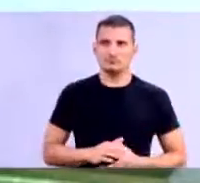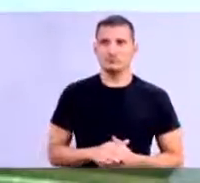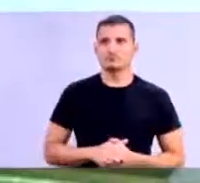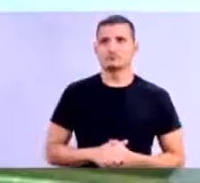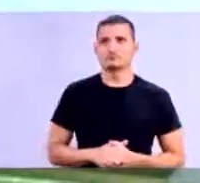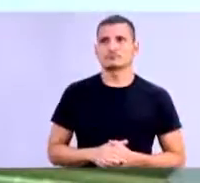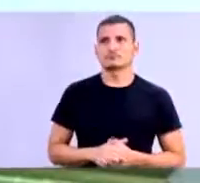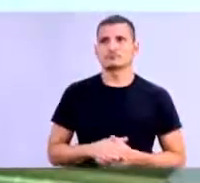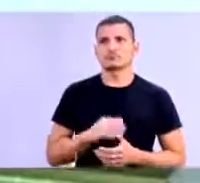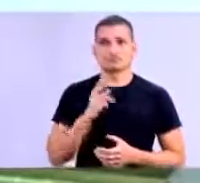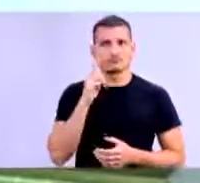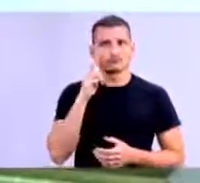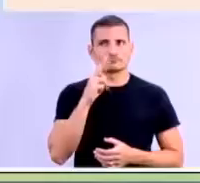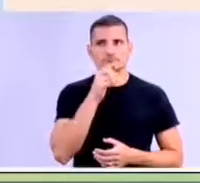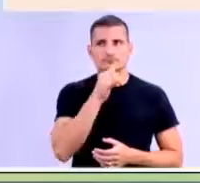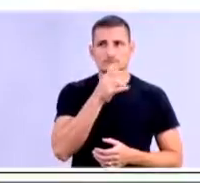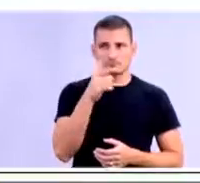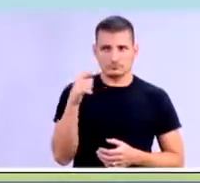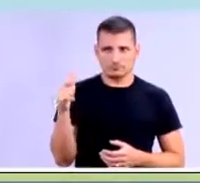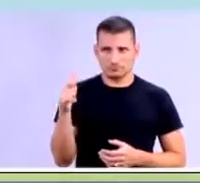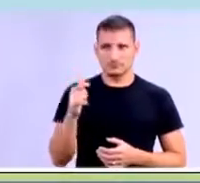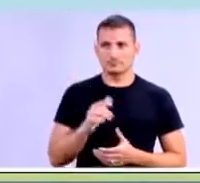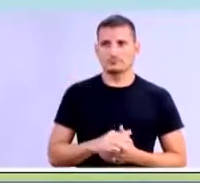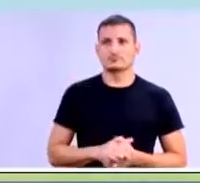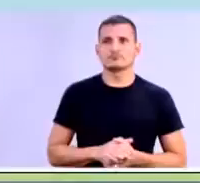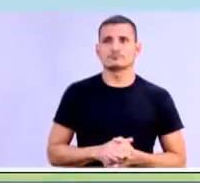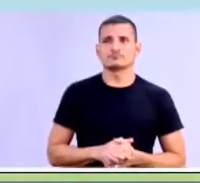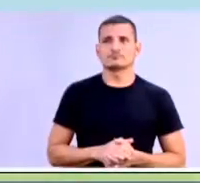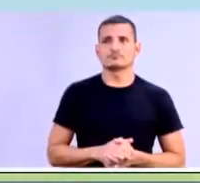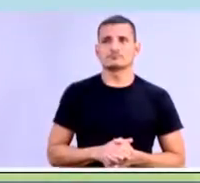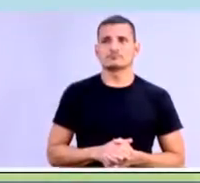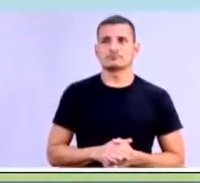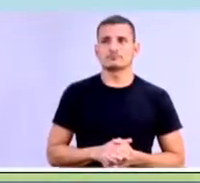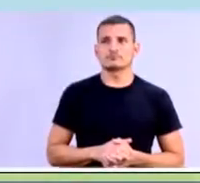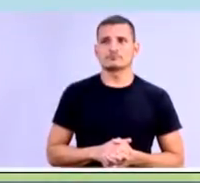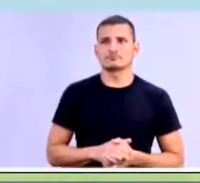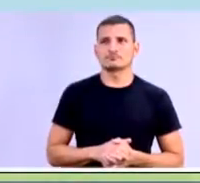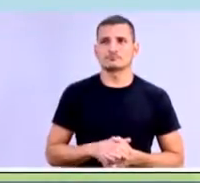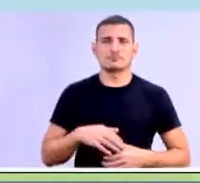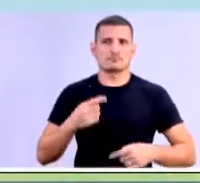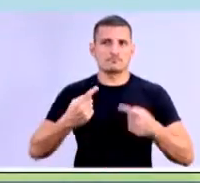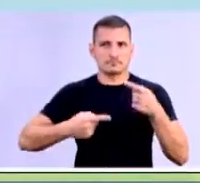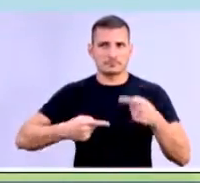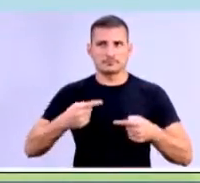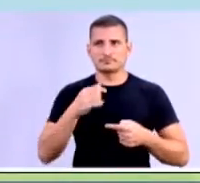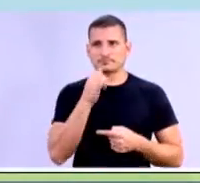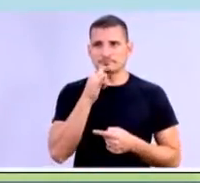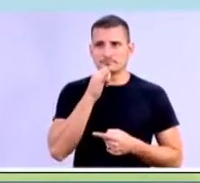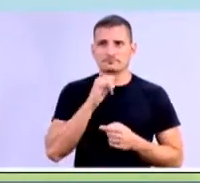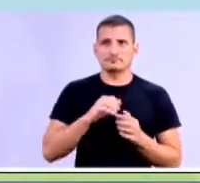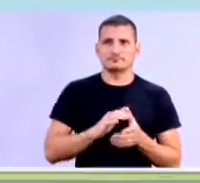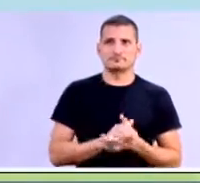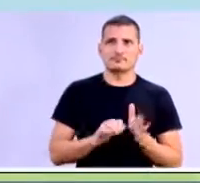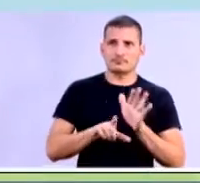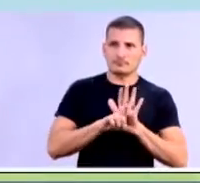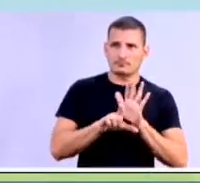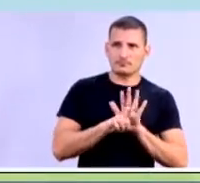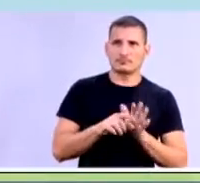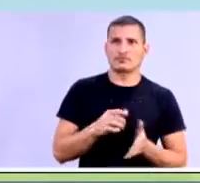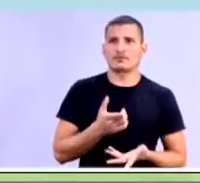no caso de outras autoridades. Do Poder Legislativo, por exemplo,